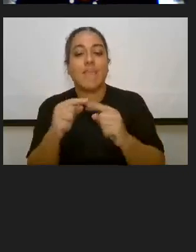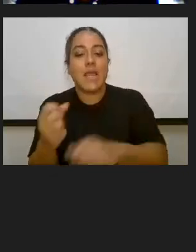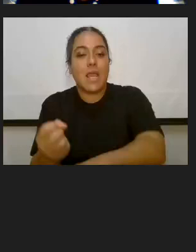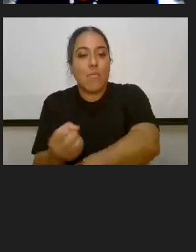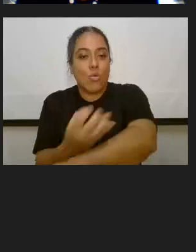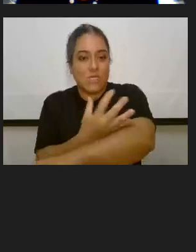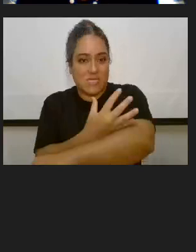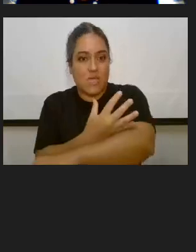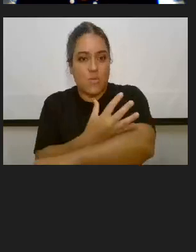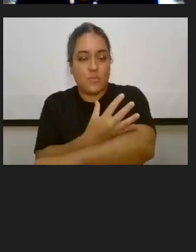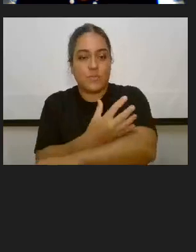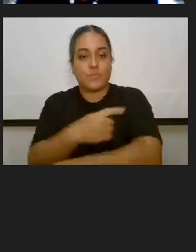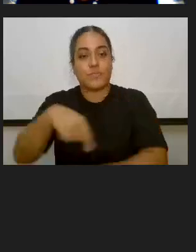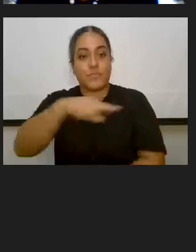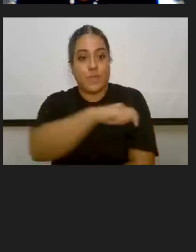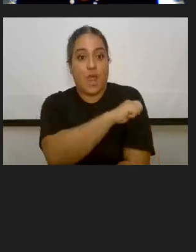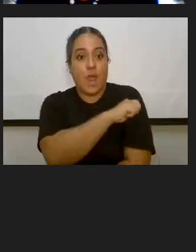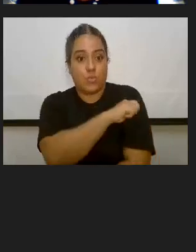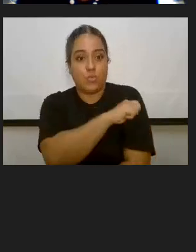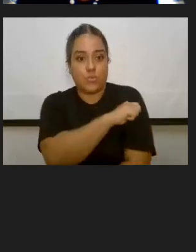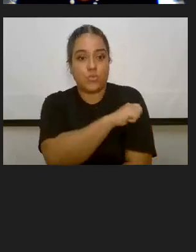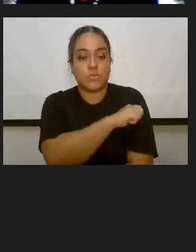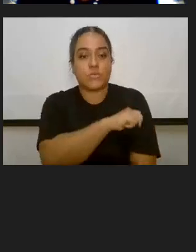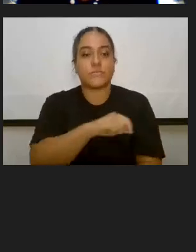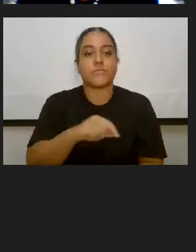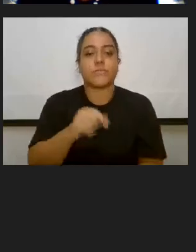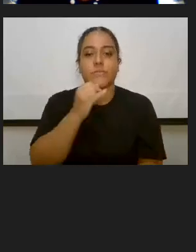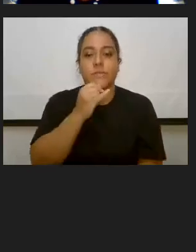os alunos que são da comunidade